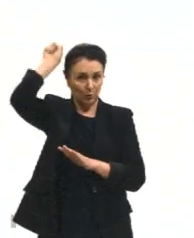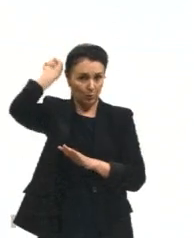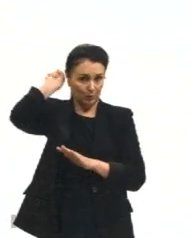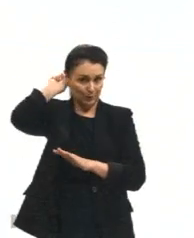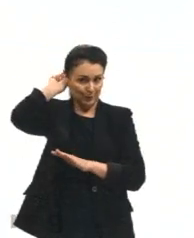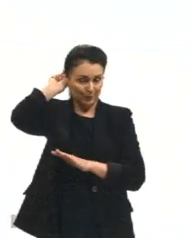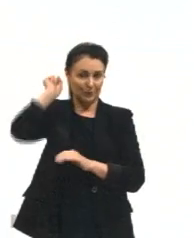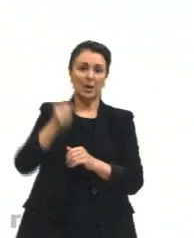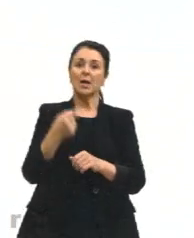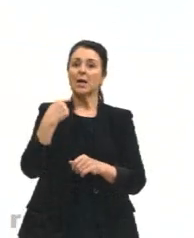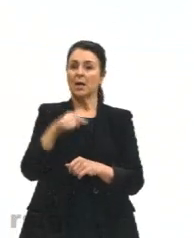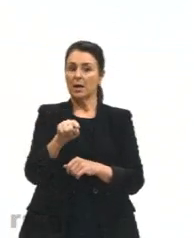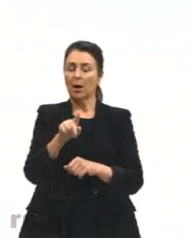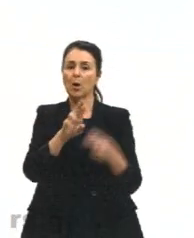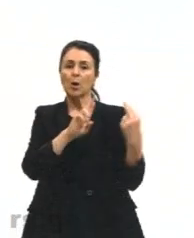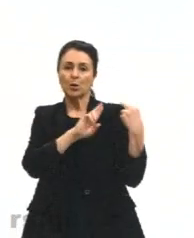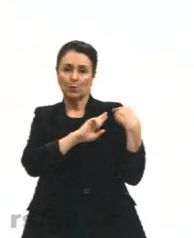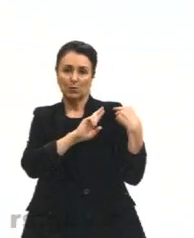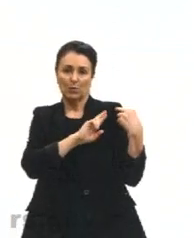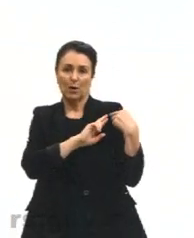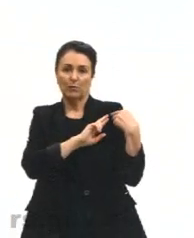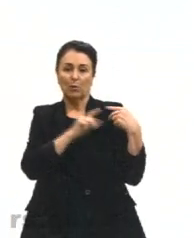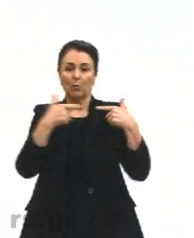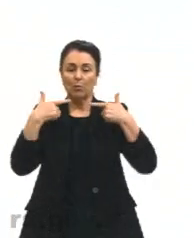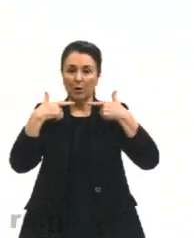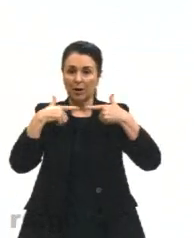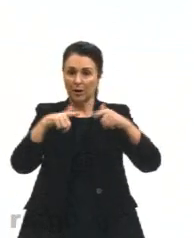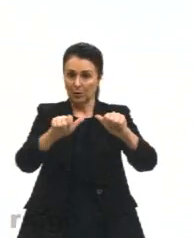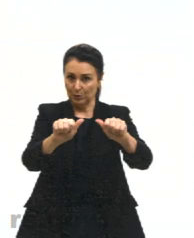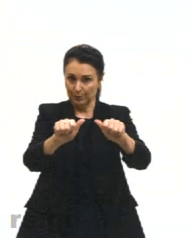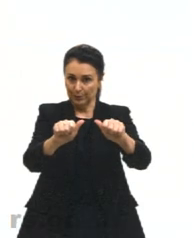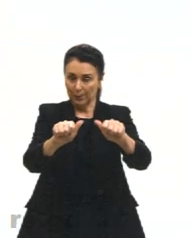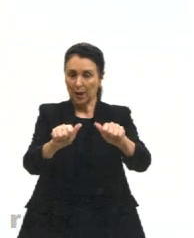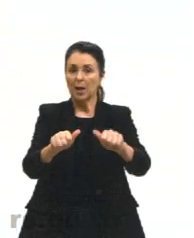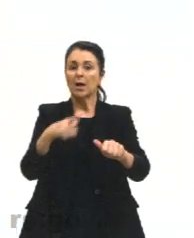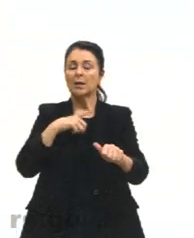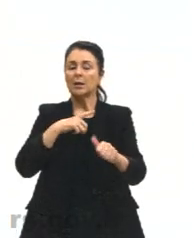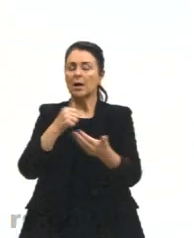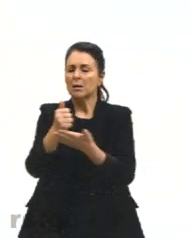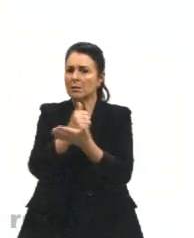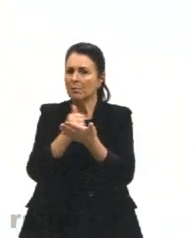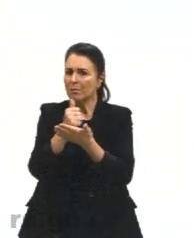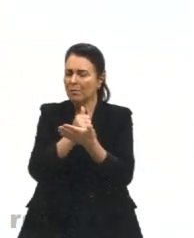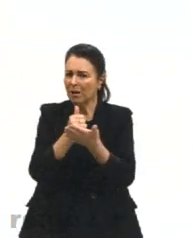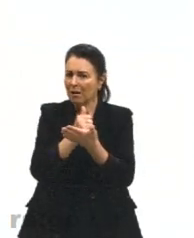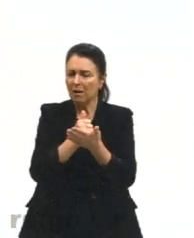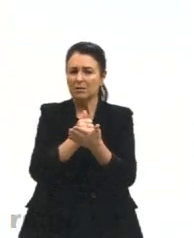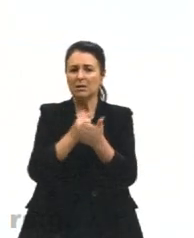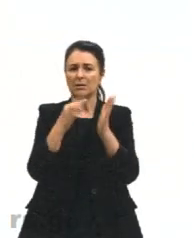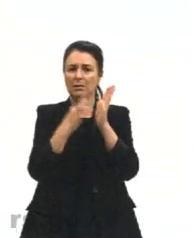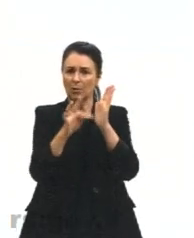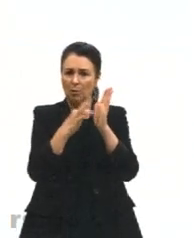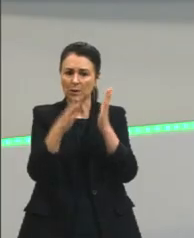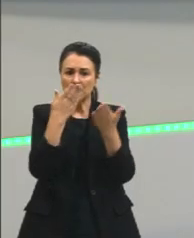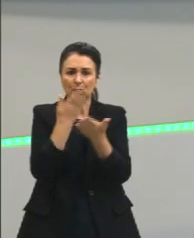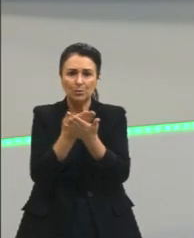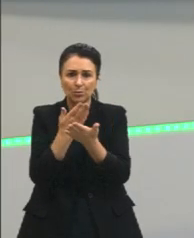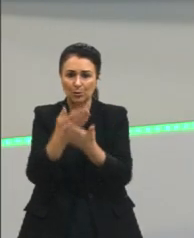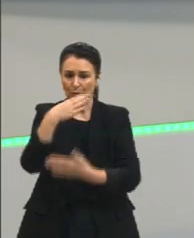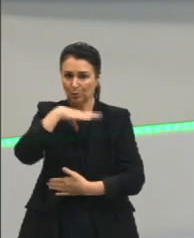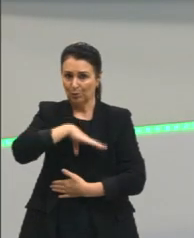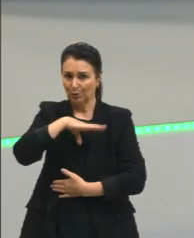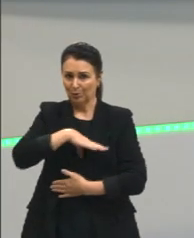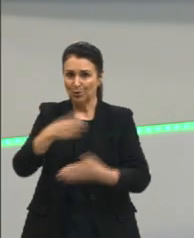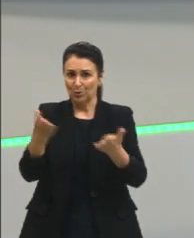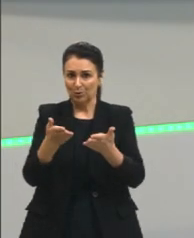tá Ele formou as principais bases teóricas daquilo que a gente estuda hoje em língua portuguesa e